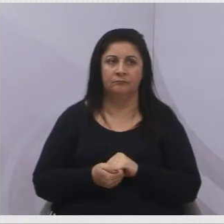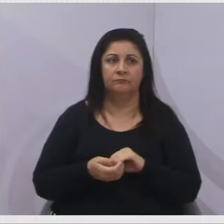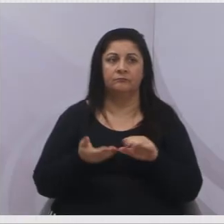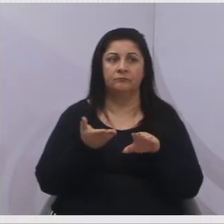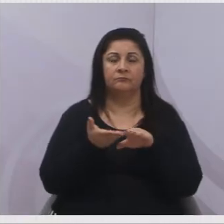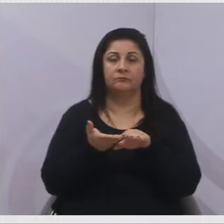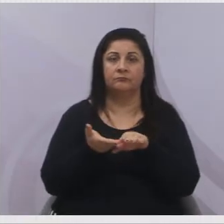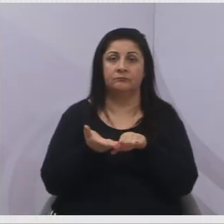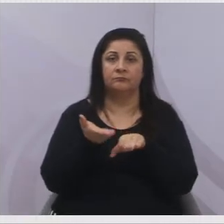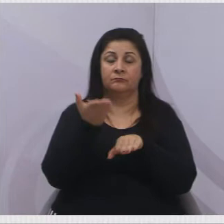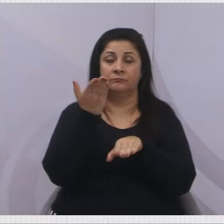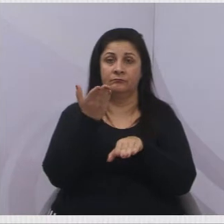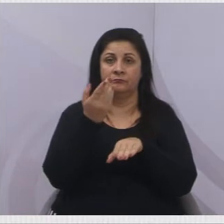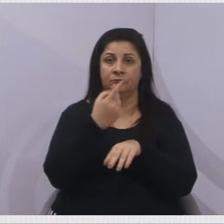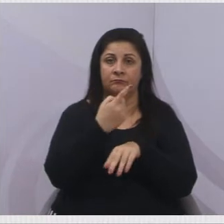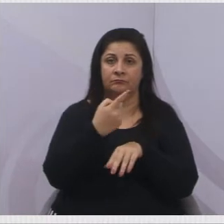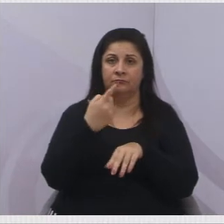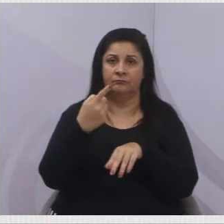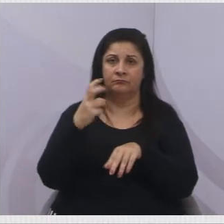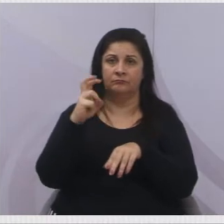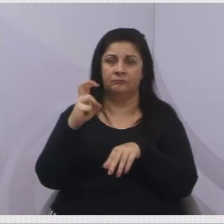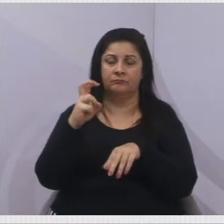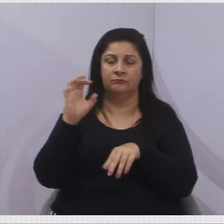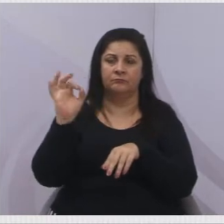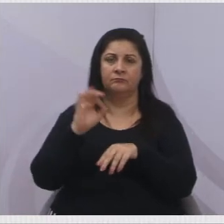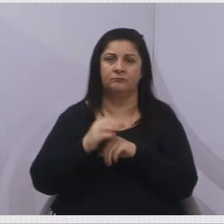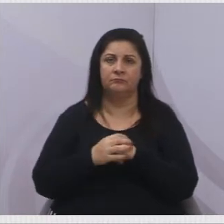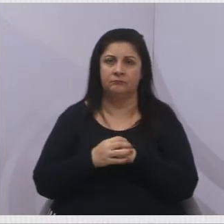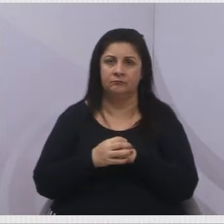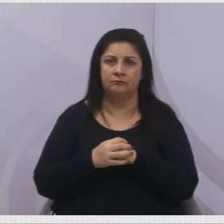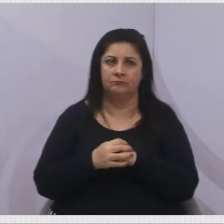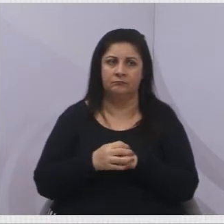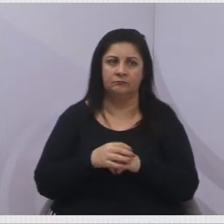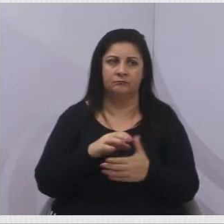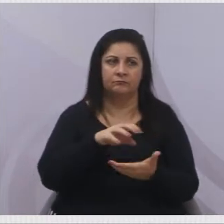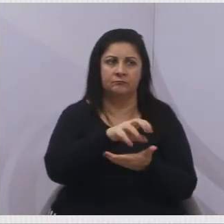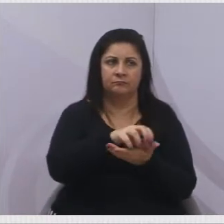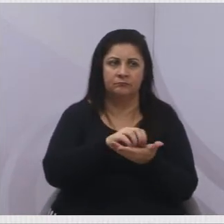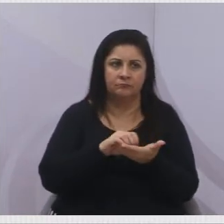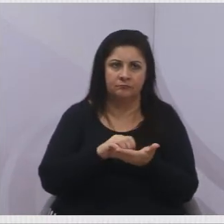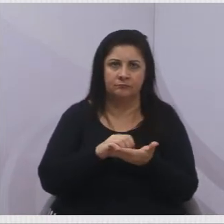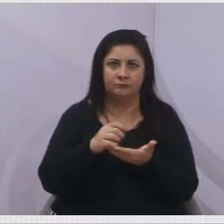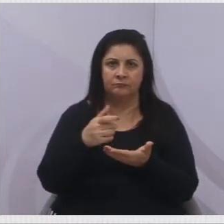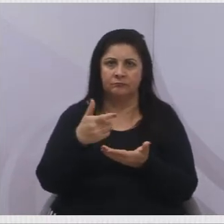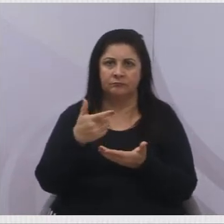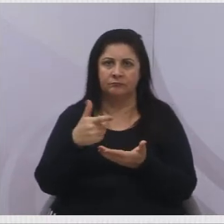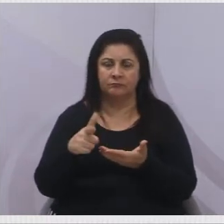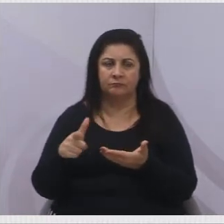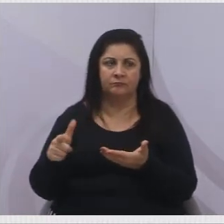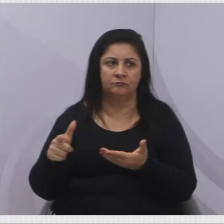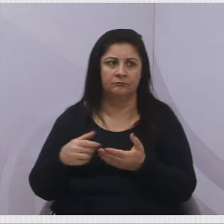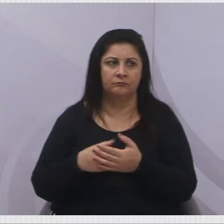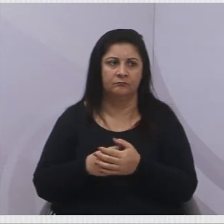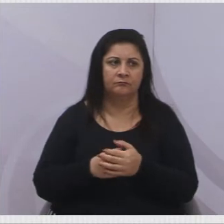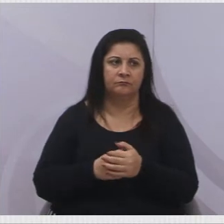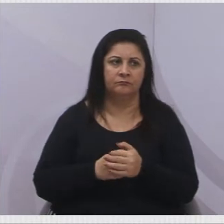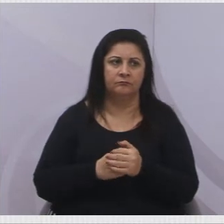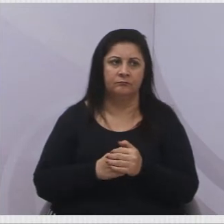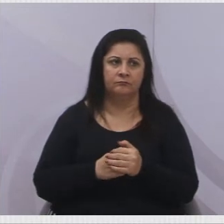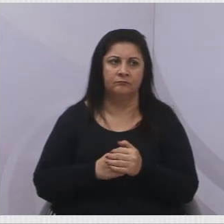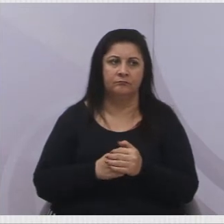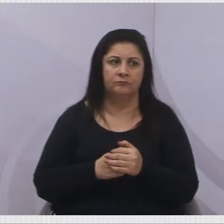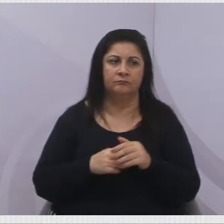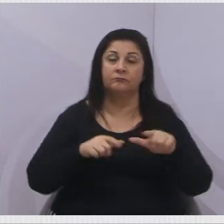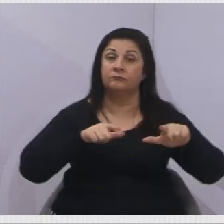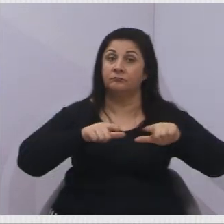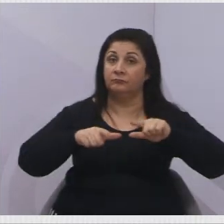de 115% na coleta de amostras de outras zoonoses. Nós fizemos um trabalho